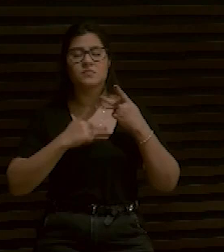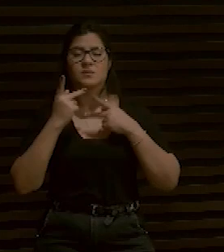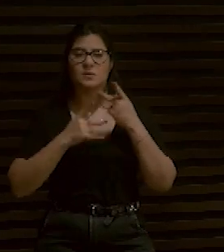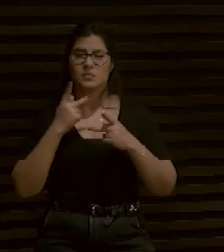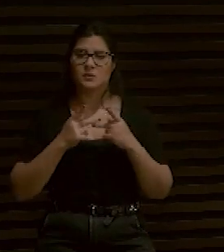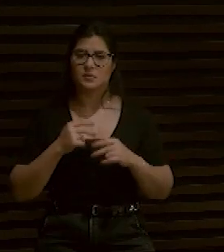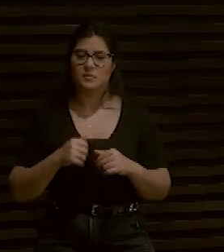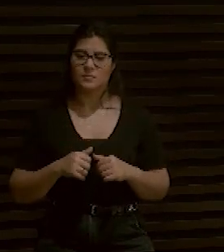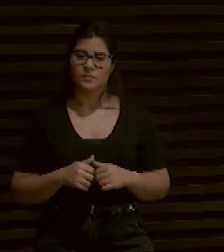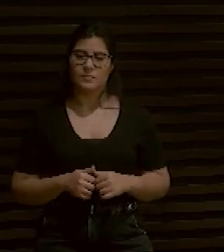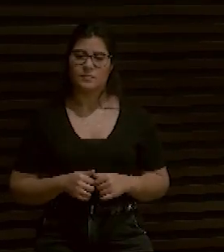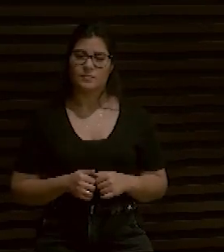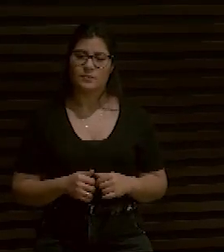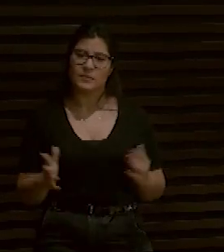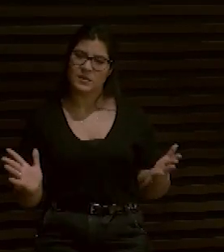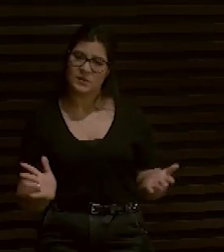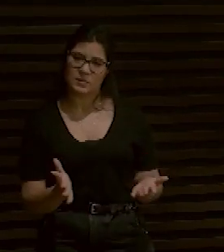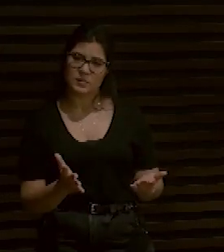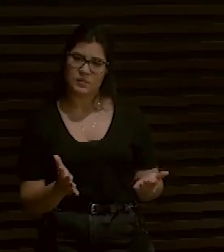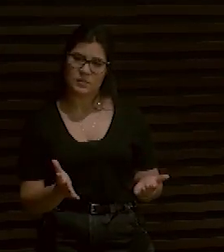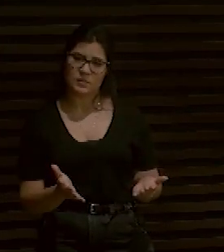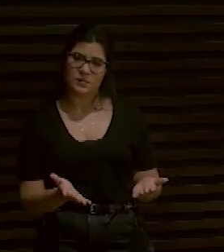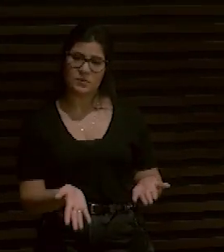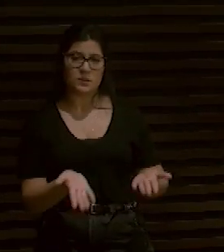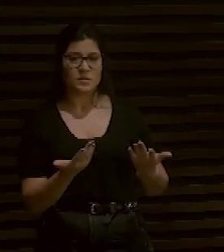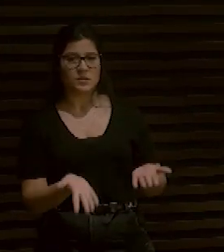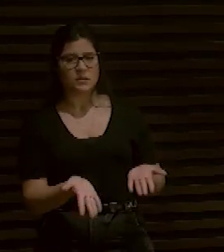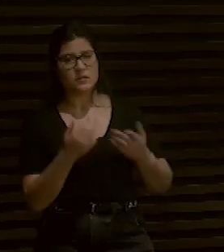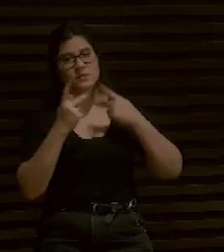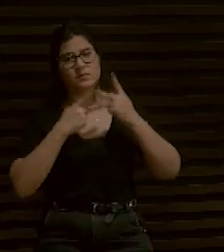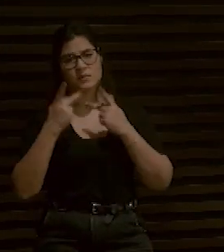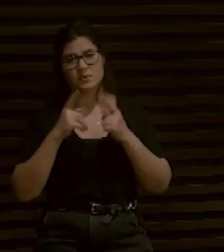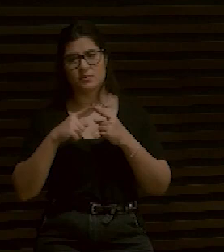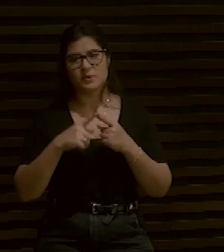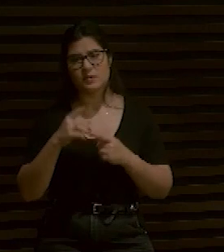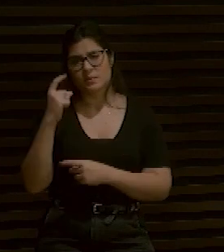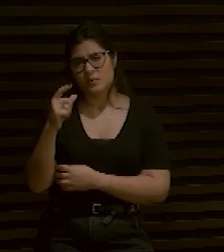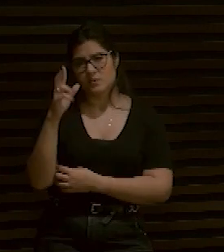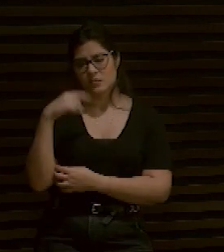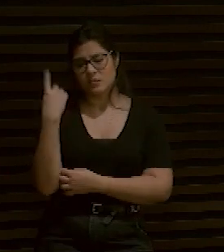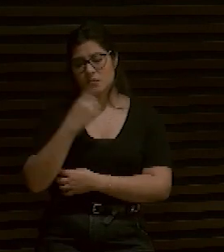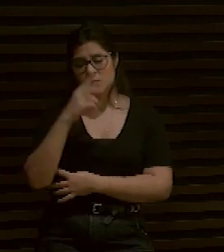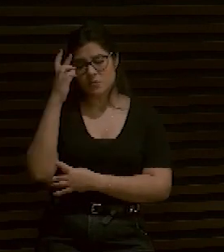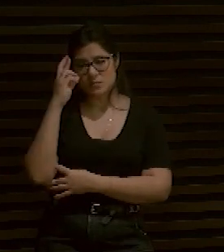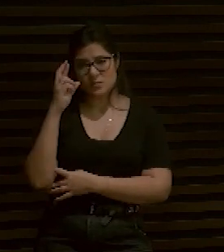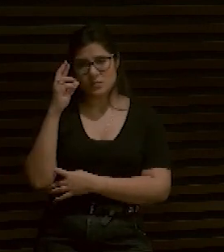isso me traz muita leveza para expor a vocês. Porque aqui é a palavra do nosso Deus afirmando